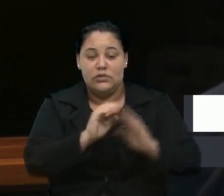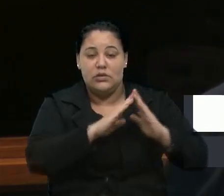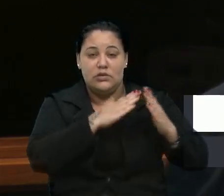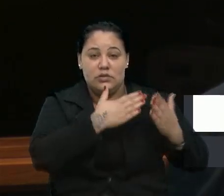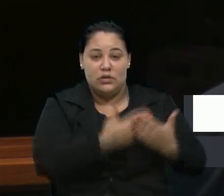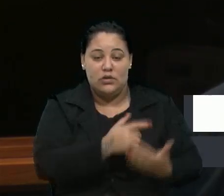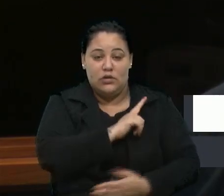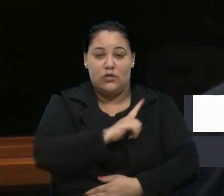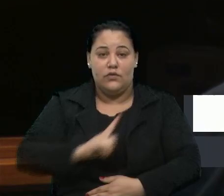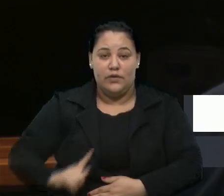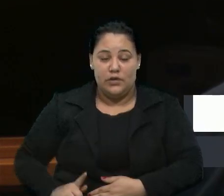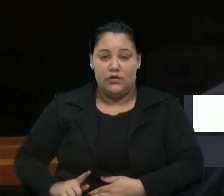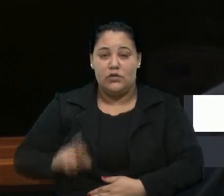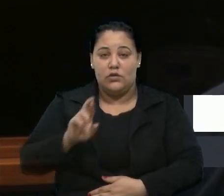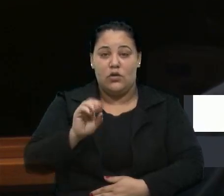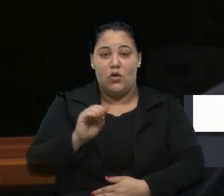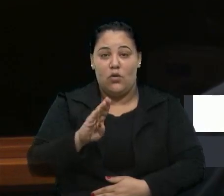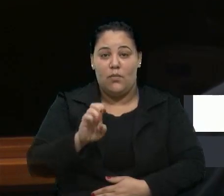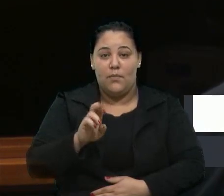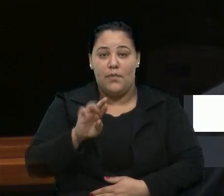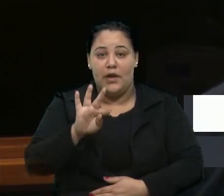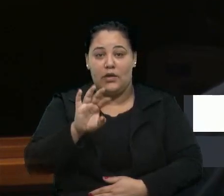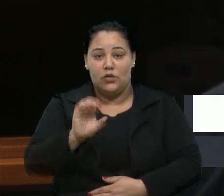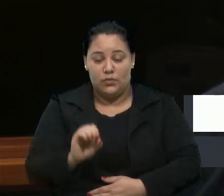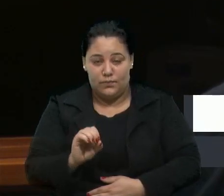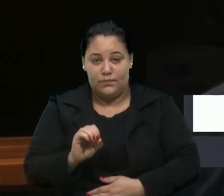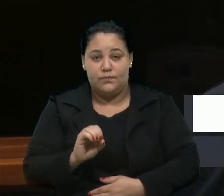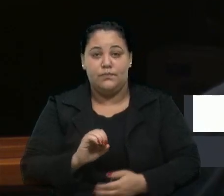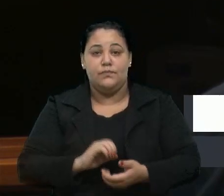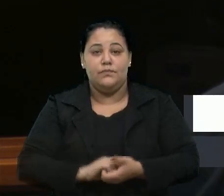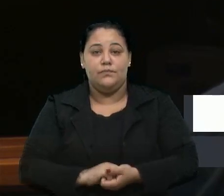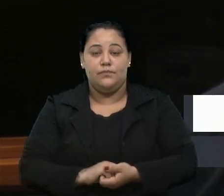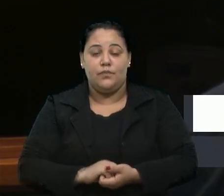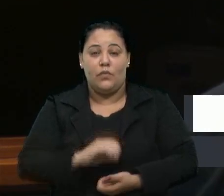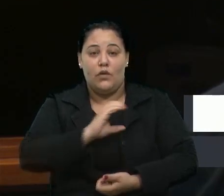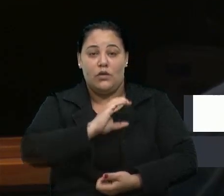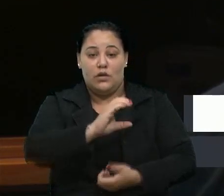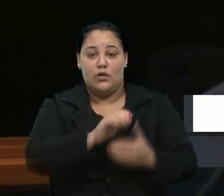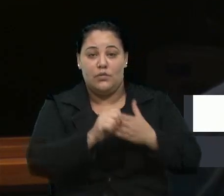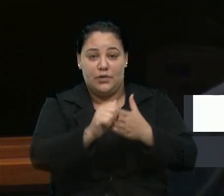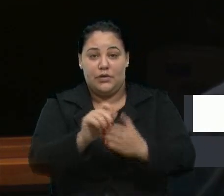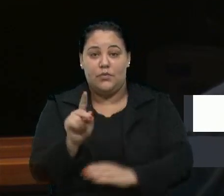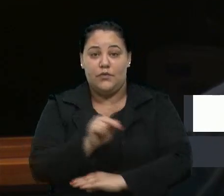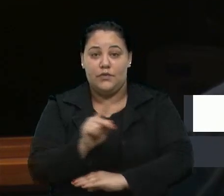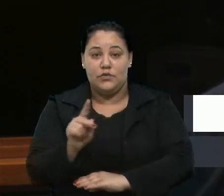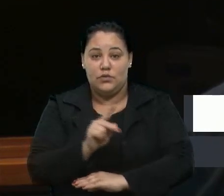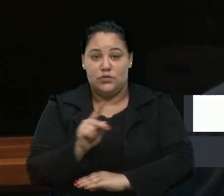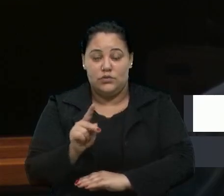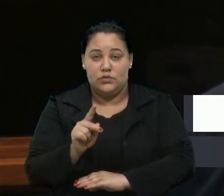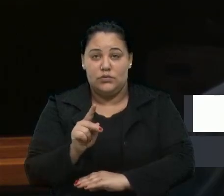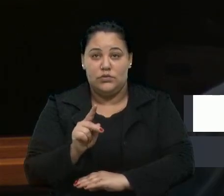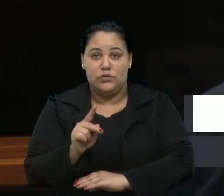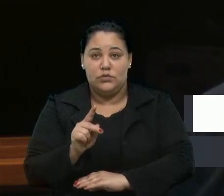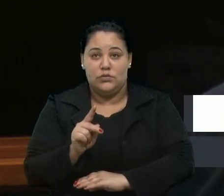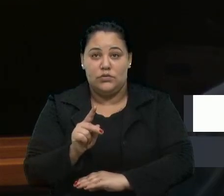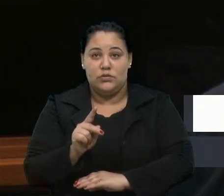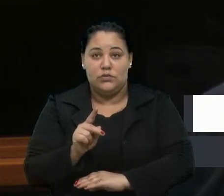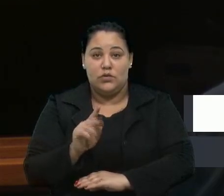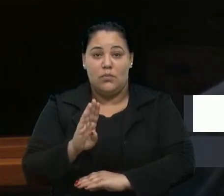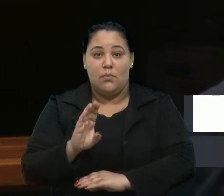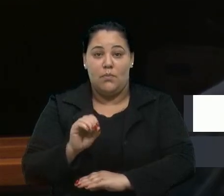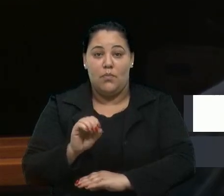Escola Governador Roberto Silveira, coordenada pelo professor